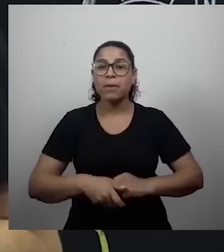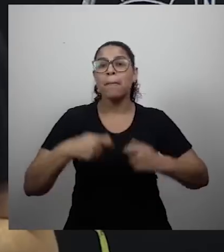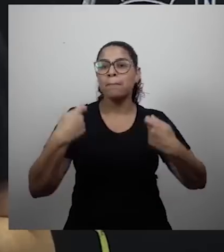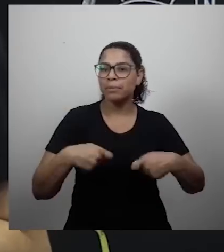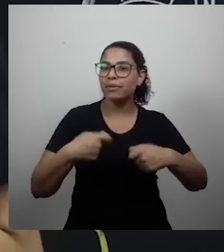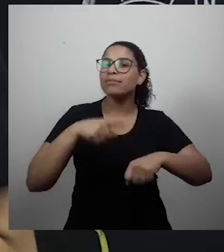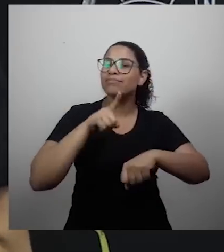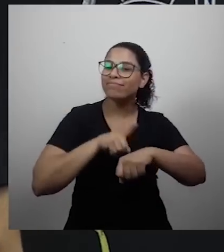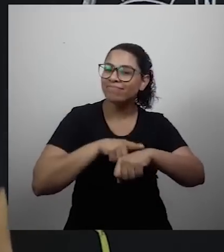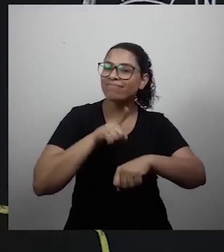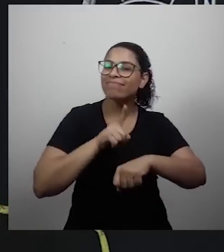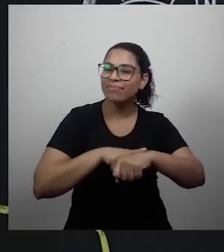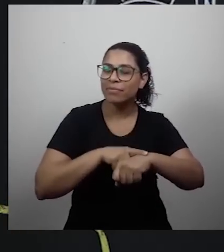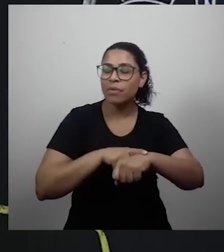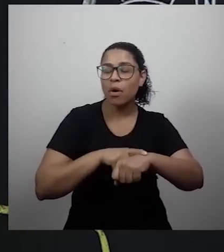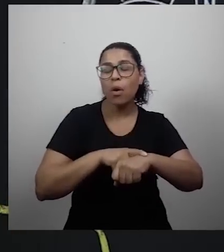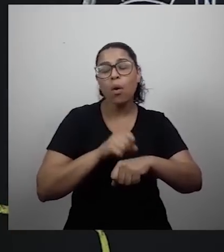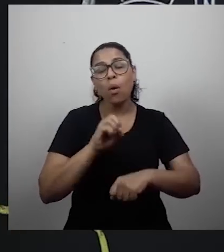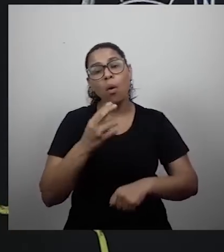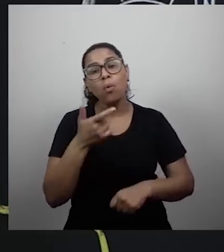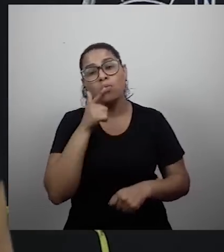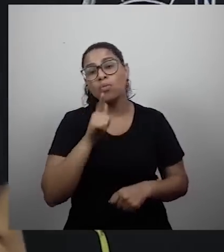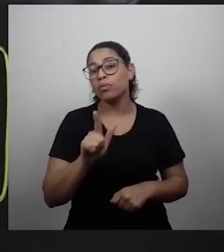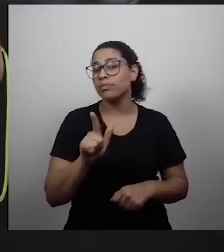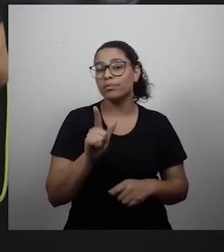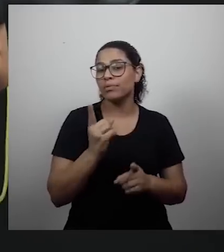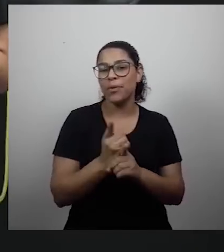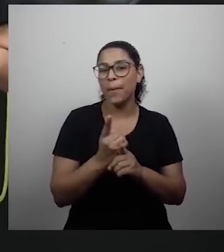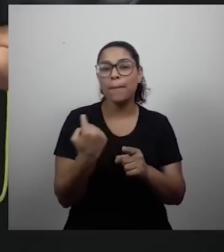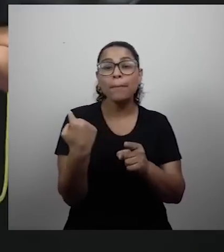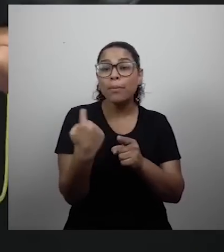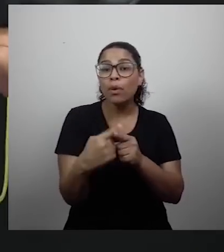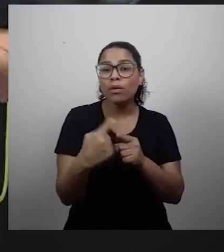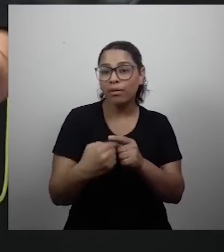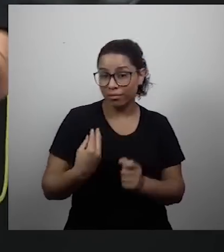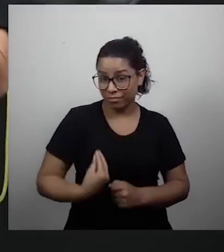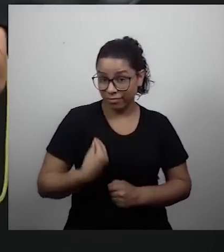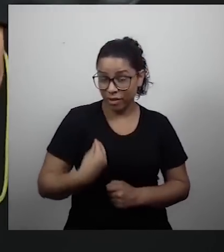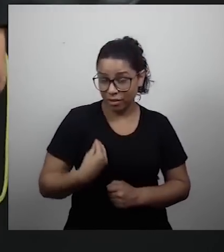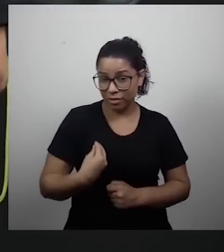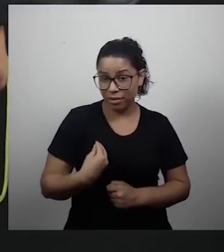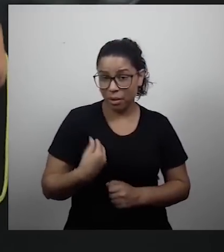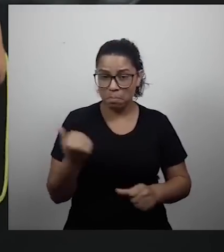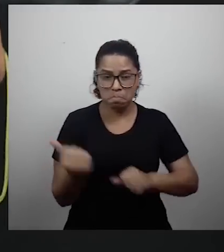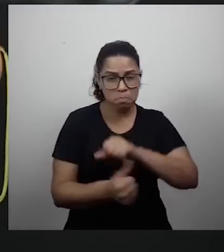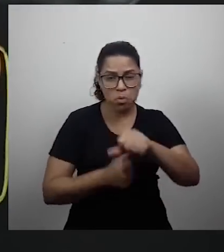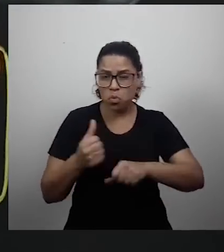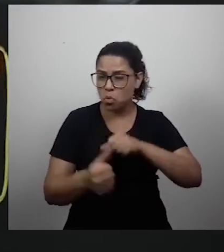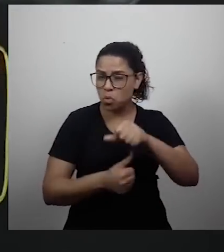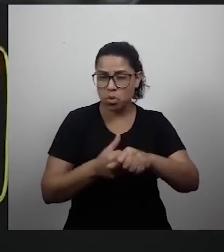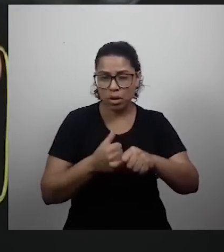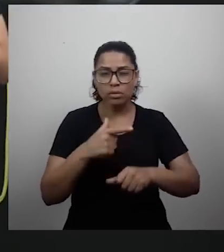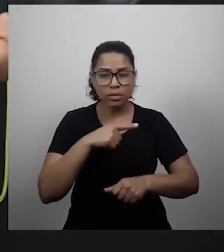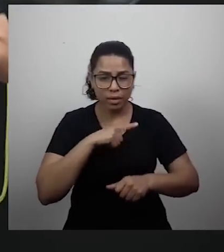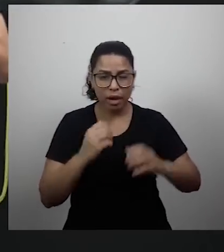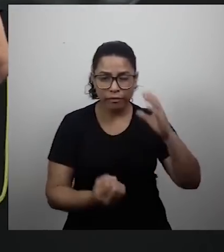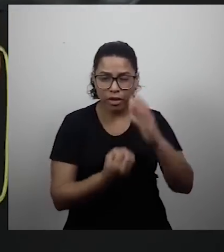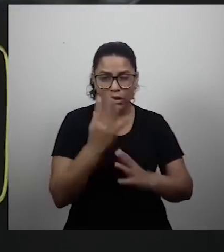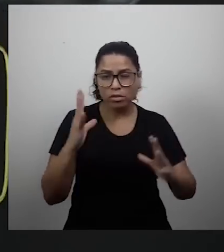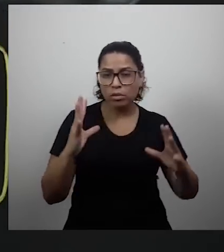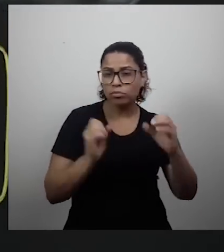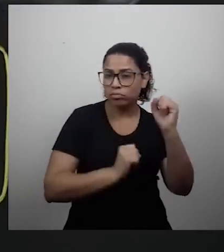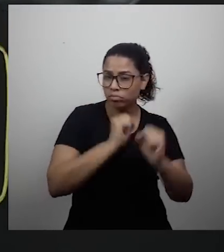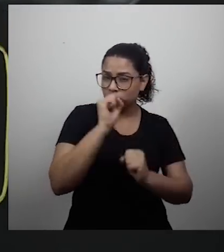tempo, ou de bastante tempo, ou talvez não conseguisse. Porque, na verdade, a nossa vida se transformou tanto com a indústria, com